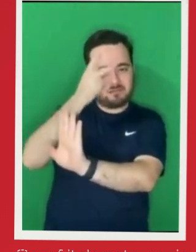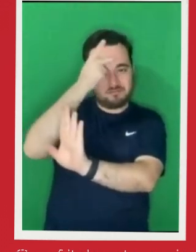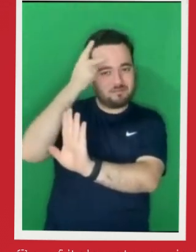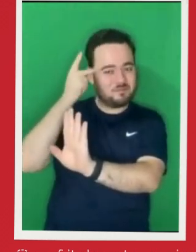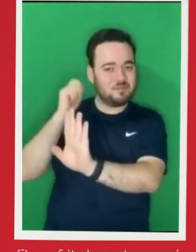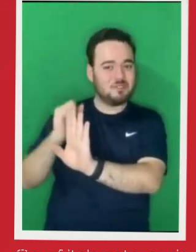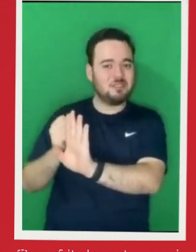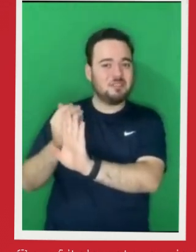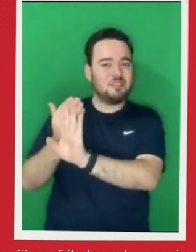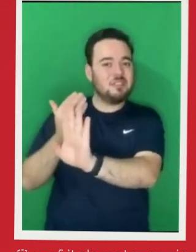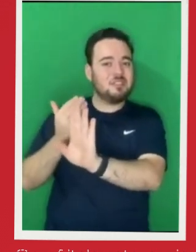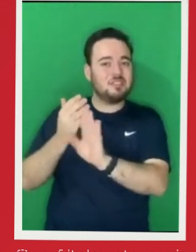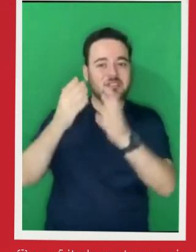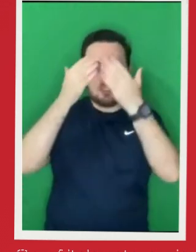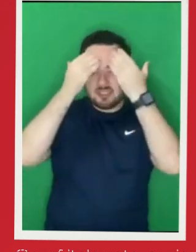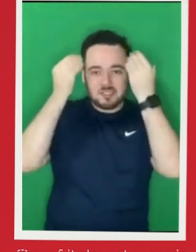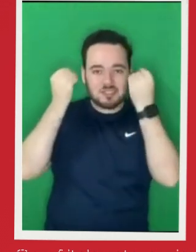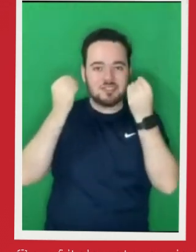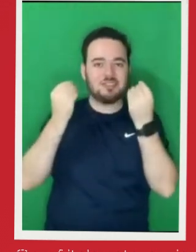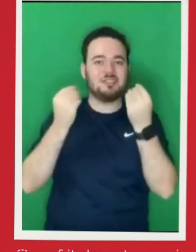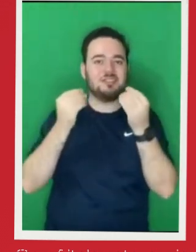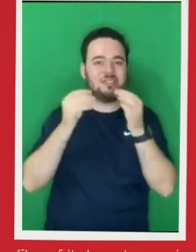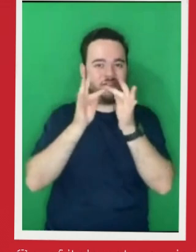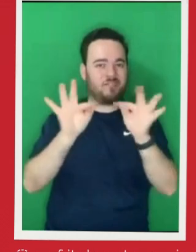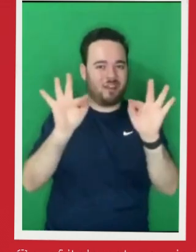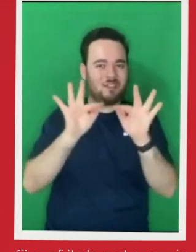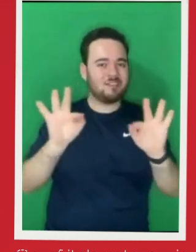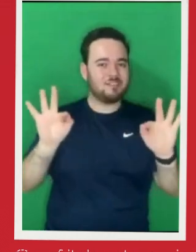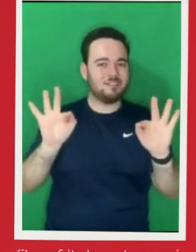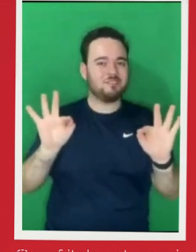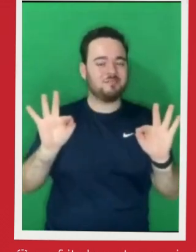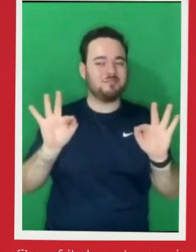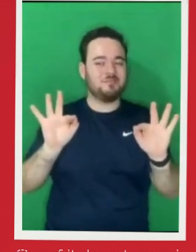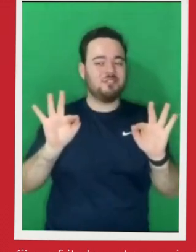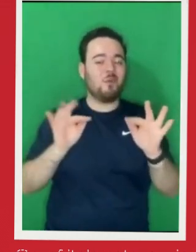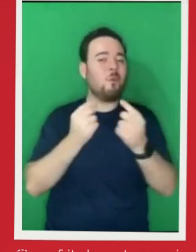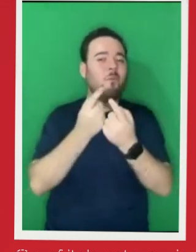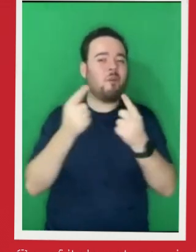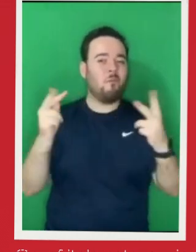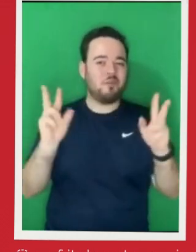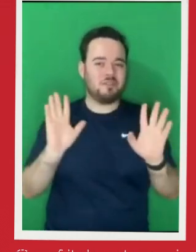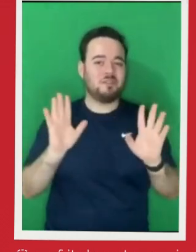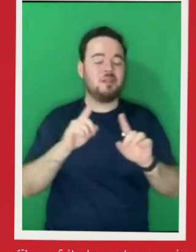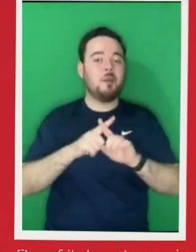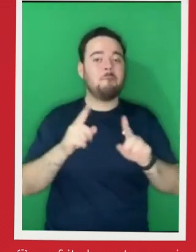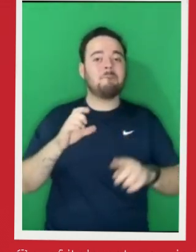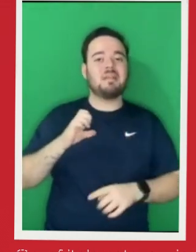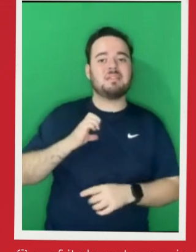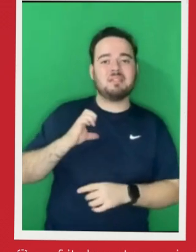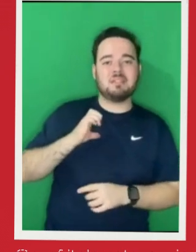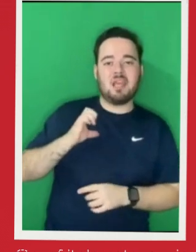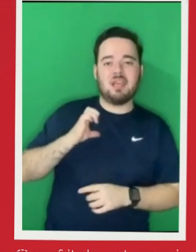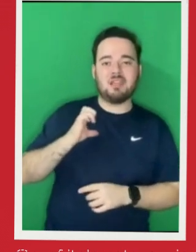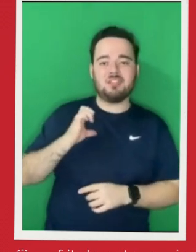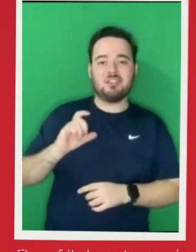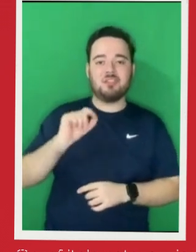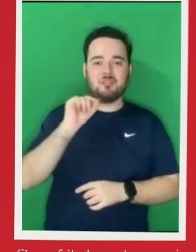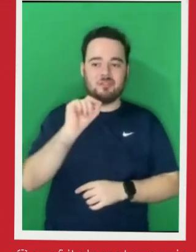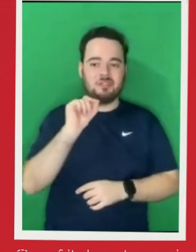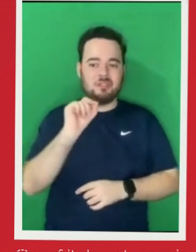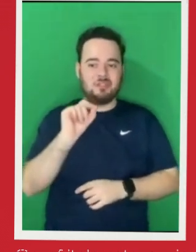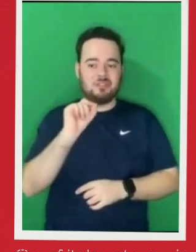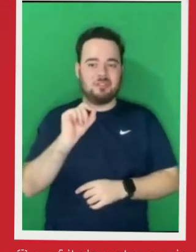é que é? Quem cedo madruga, eu me esqueci qual é o ditado, é alguma coisa assim, mas essa